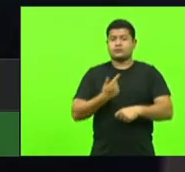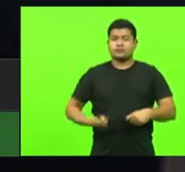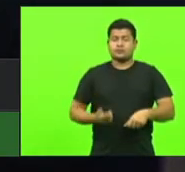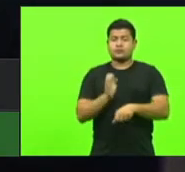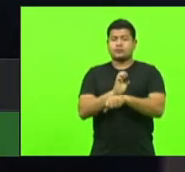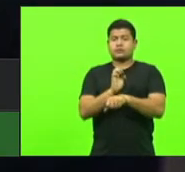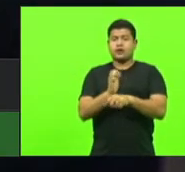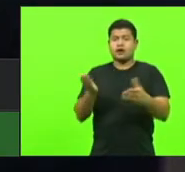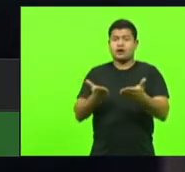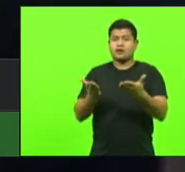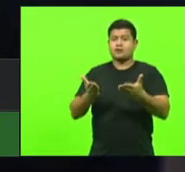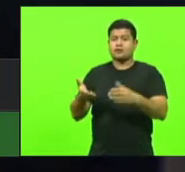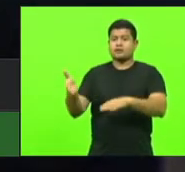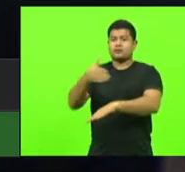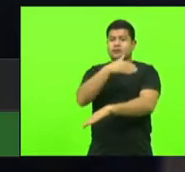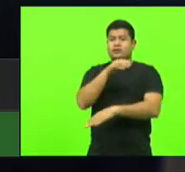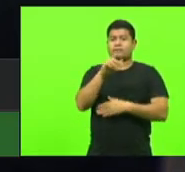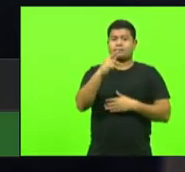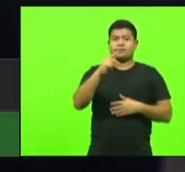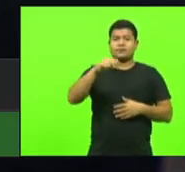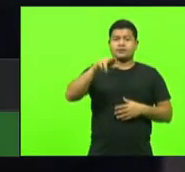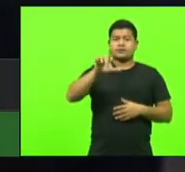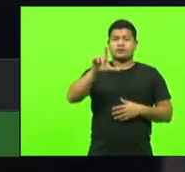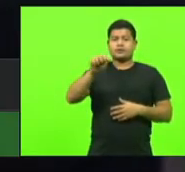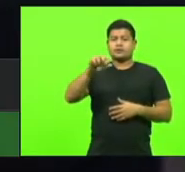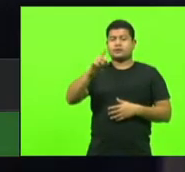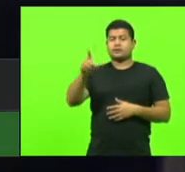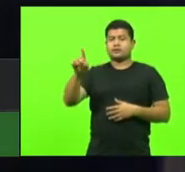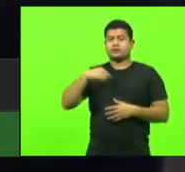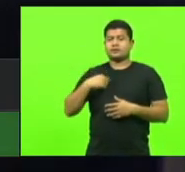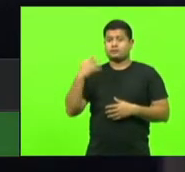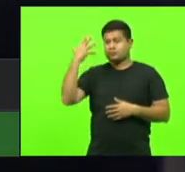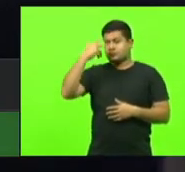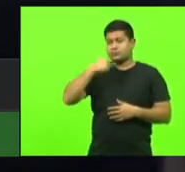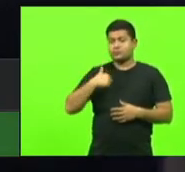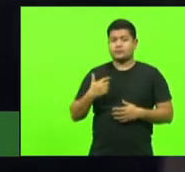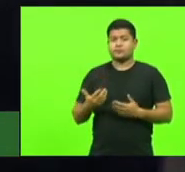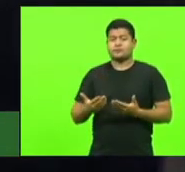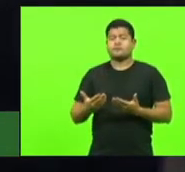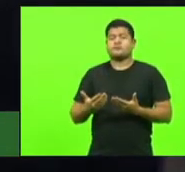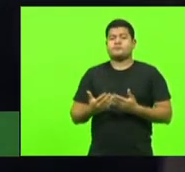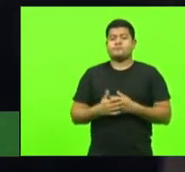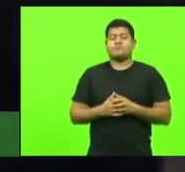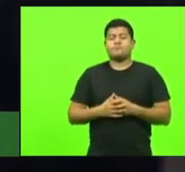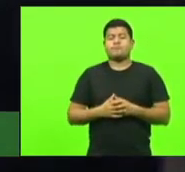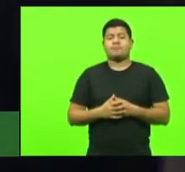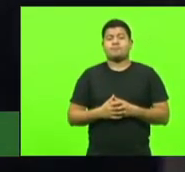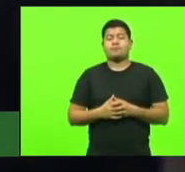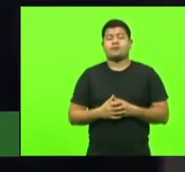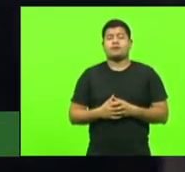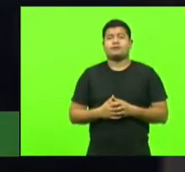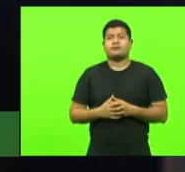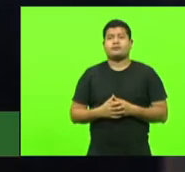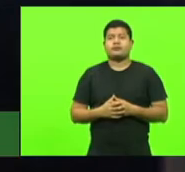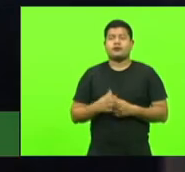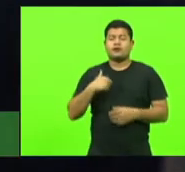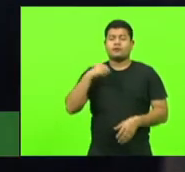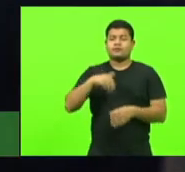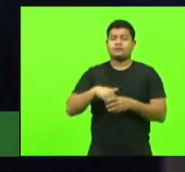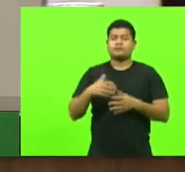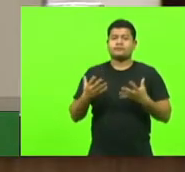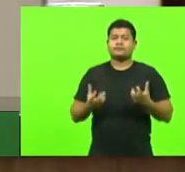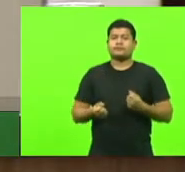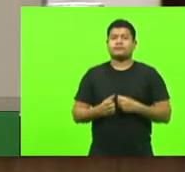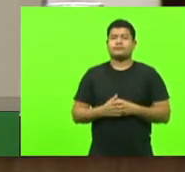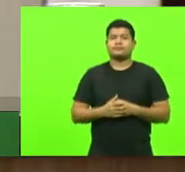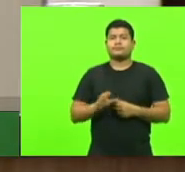vai ganhar uma estrutura belíssima da grandeza do nosso povo, da nossa gente. Muito obrigado, e tem meu voto de louvor. Senhor